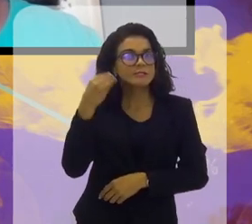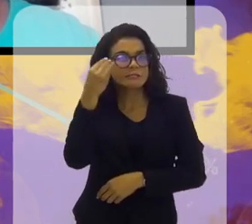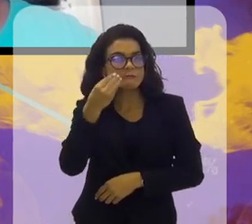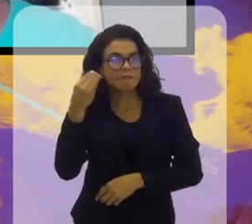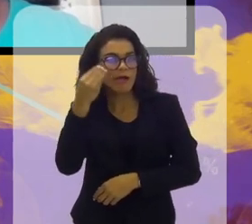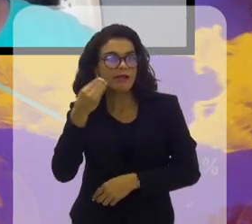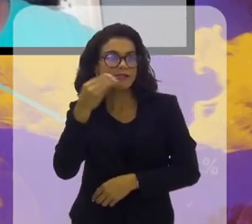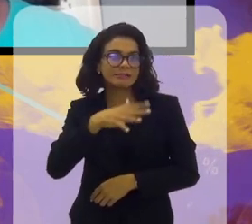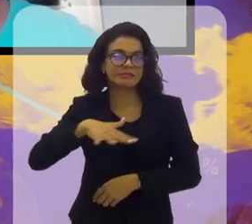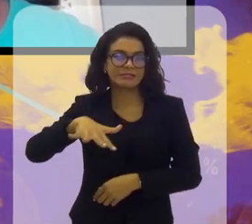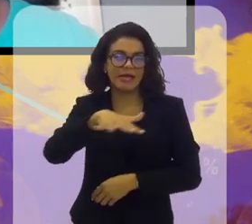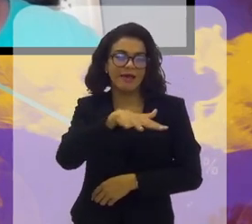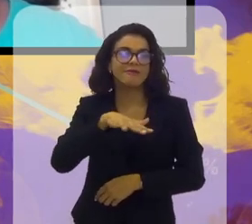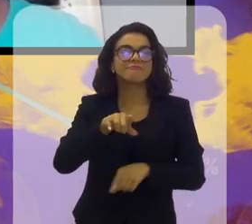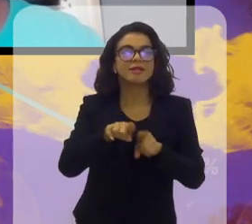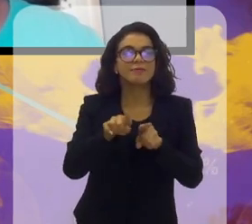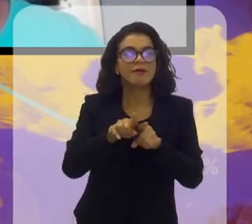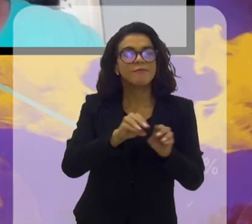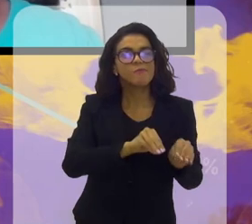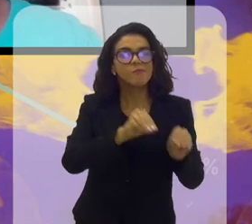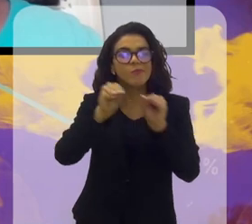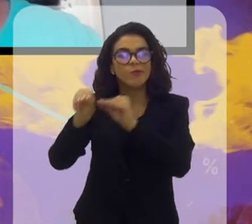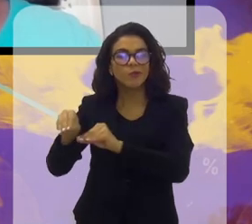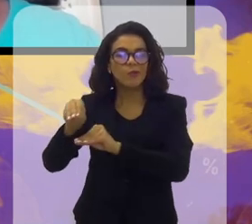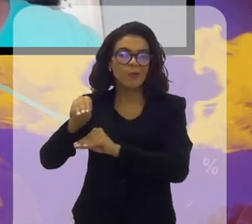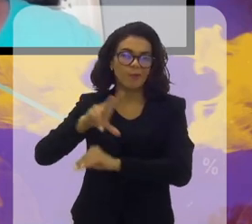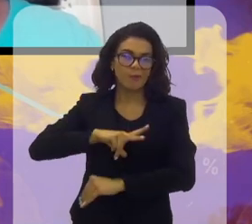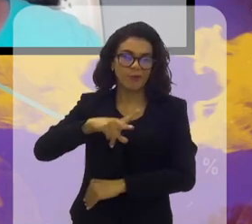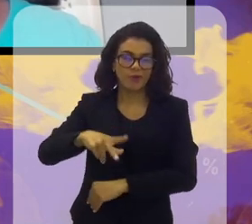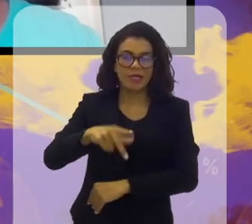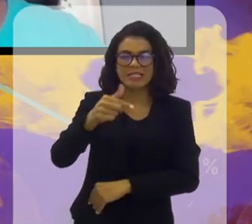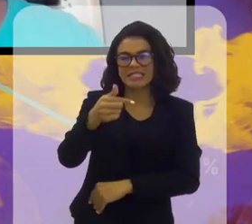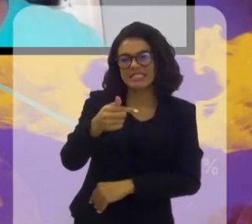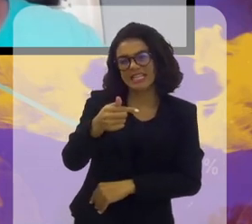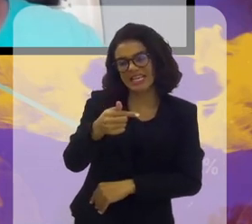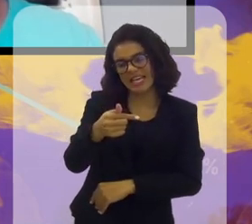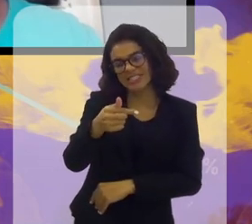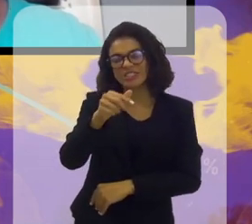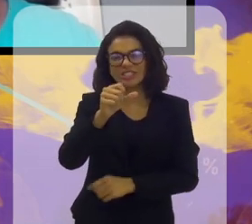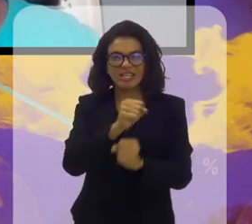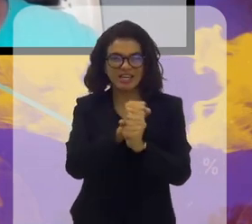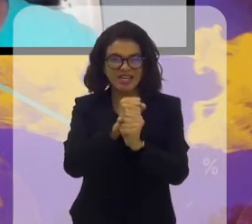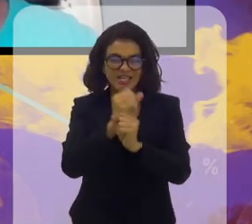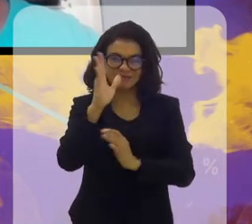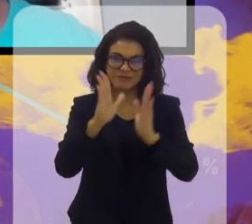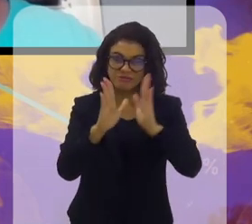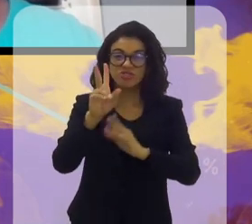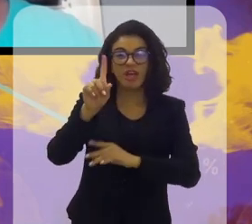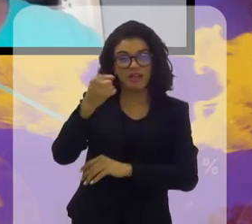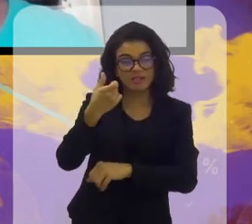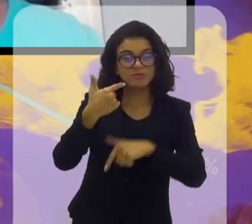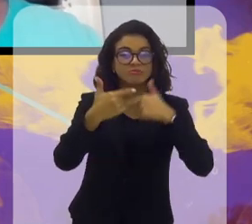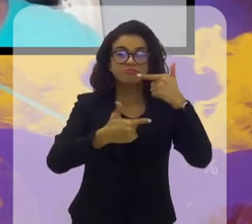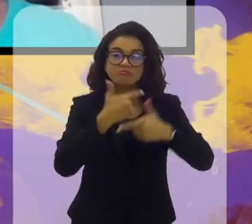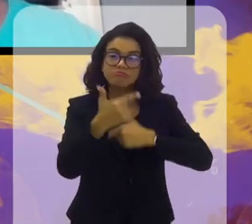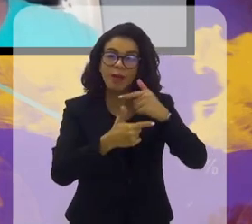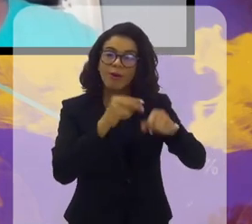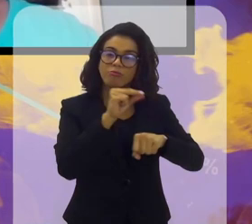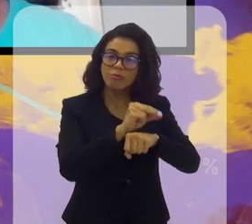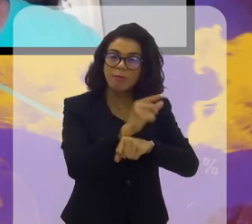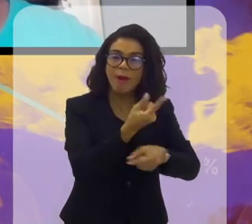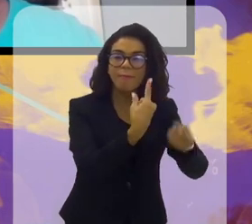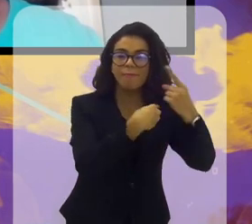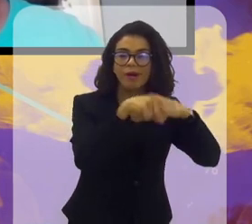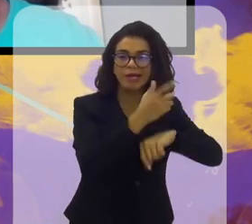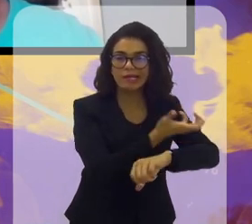em Portugal já há 6, 7 anos, aqui no Brasil trabalhou na recuperação, manutenção de vários